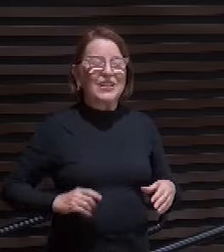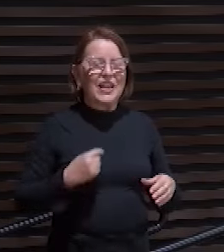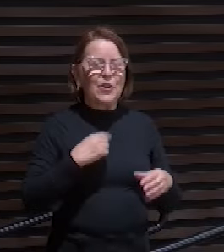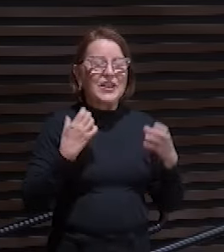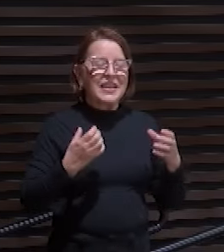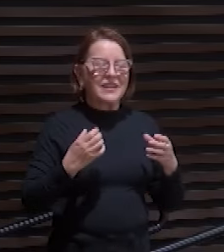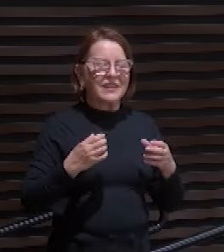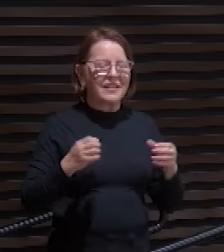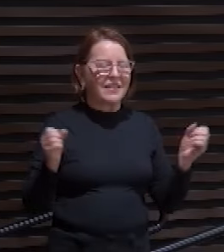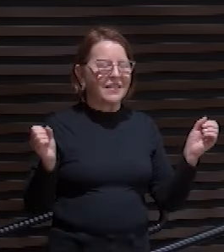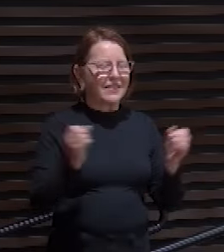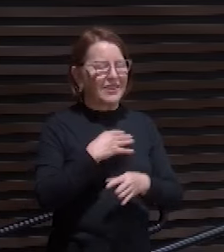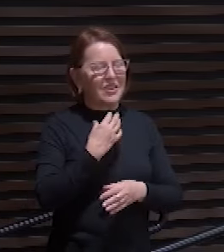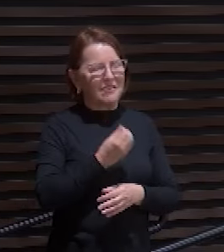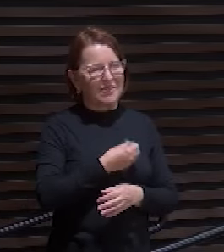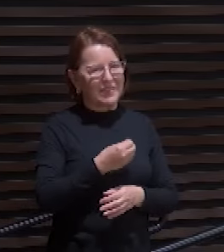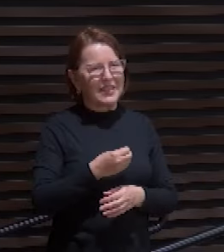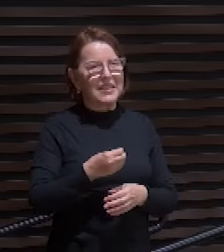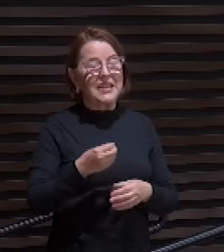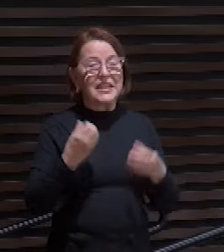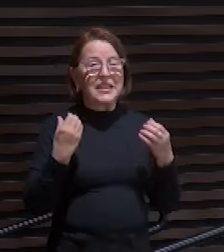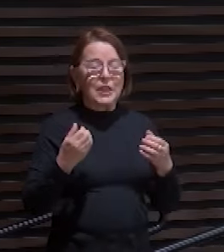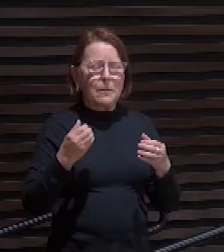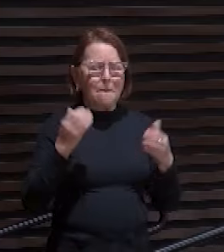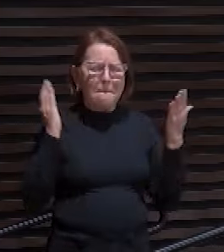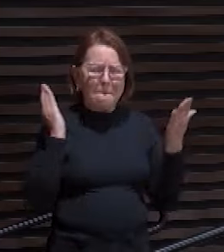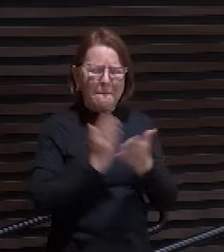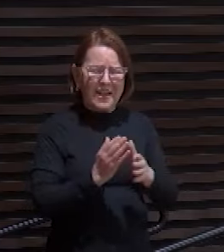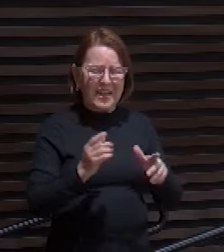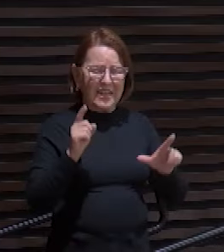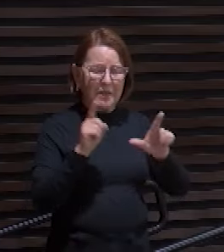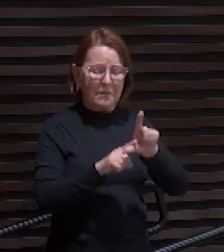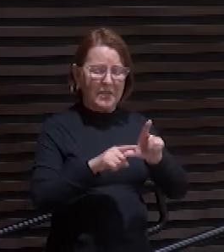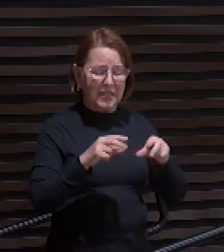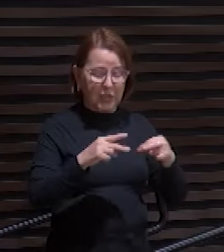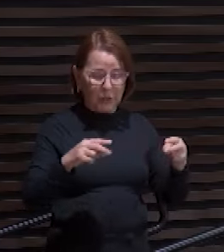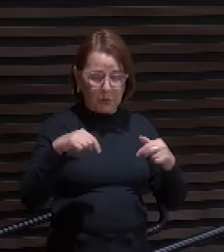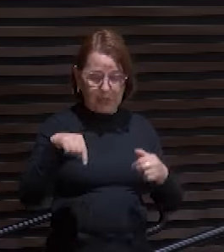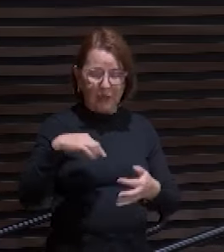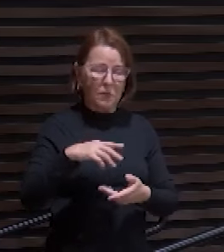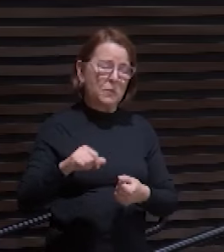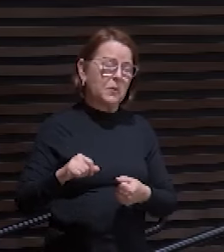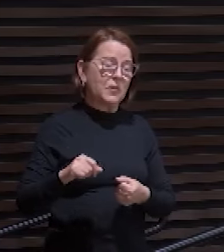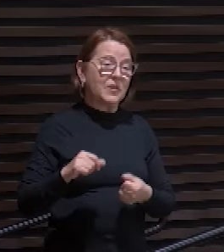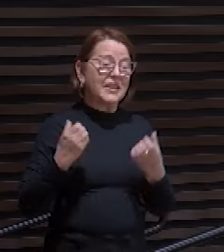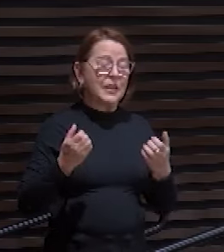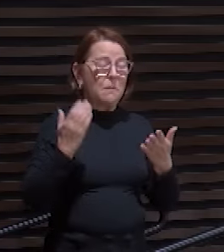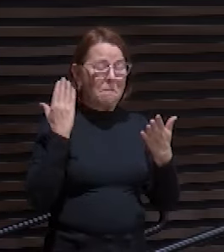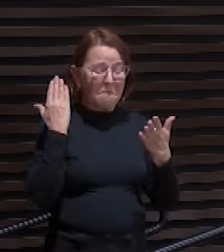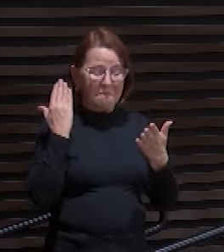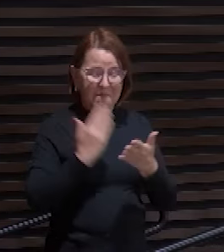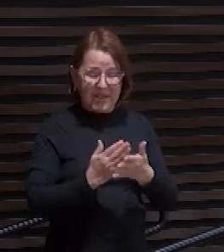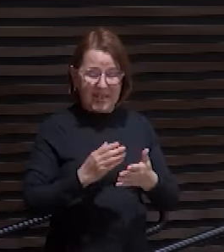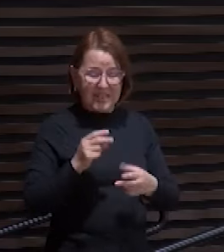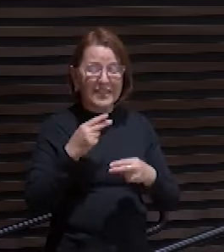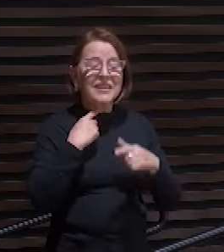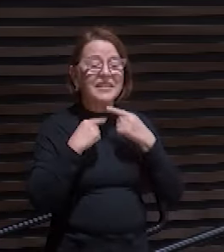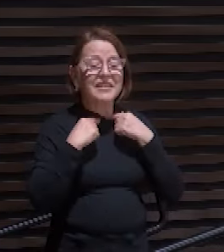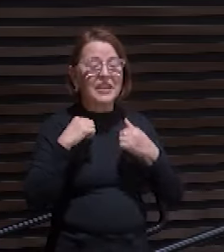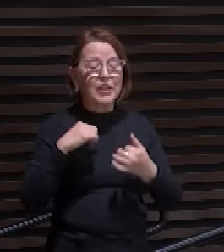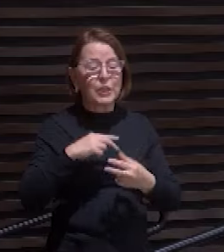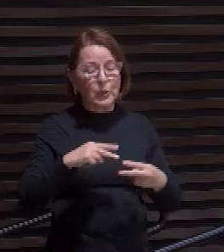parar de depender das coisas desse mundo. Eu quero parar de buscar prazer nas coisas desse mundo. E eu quero encontrar o verdadeiro prazer que está em